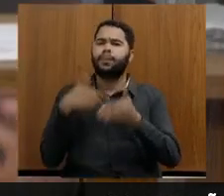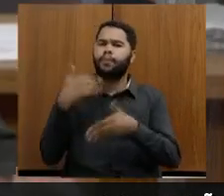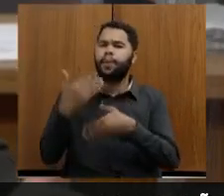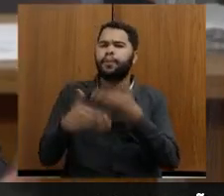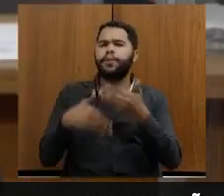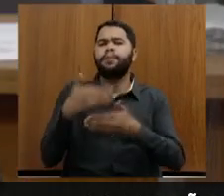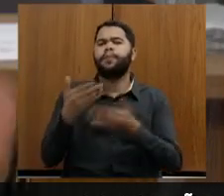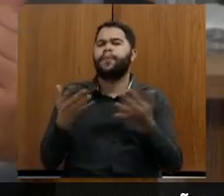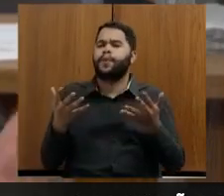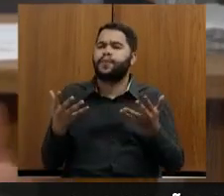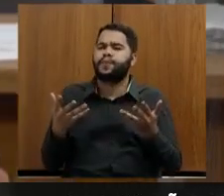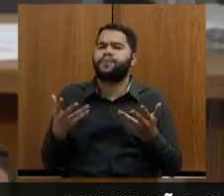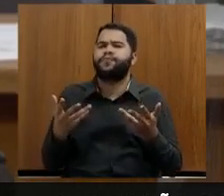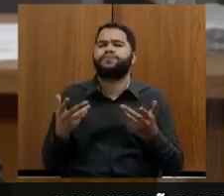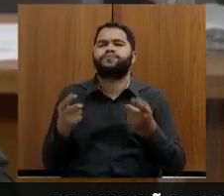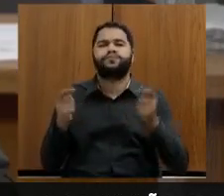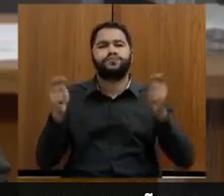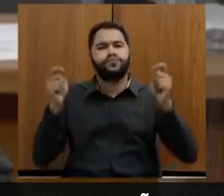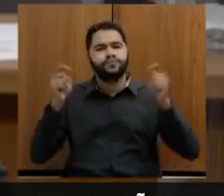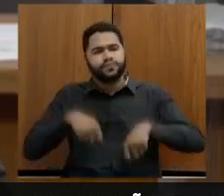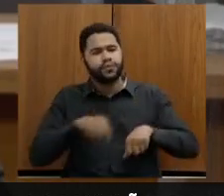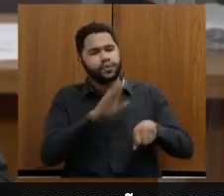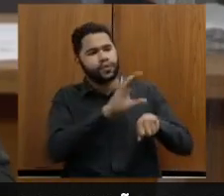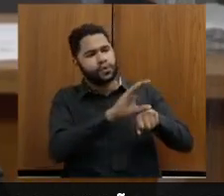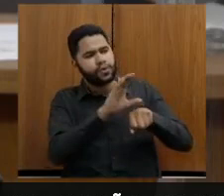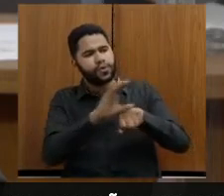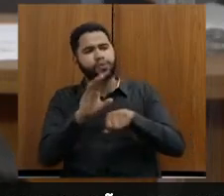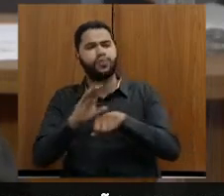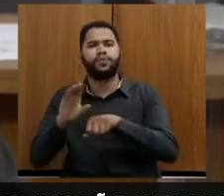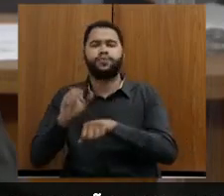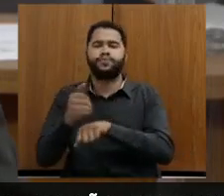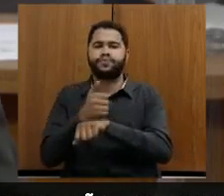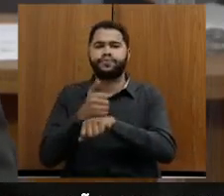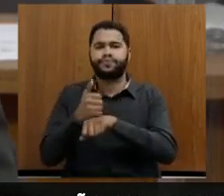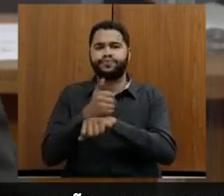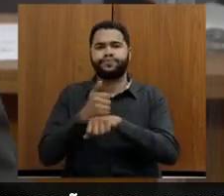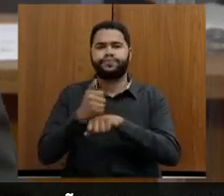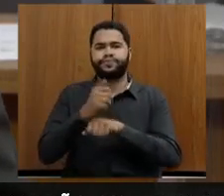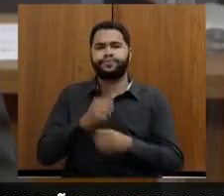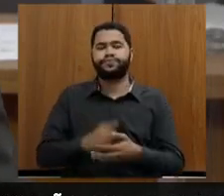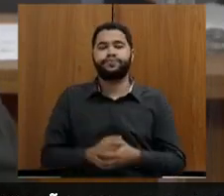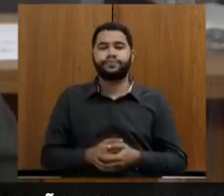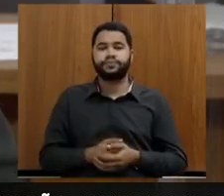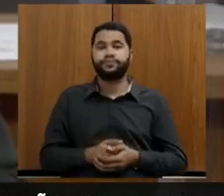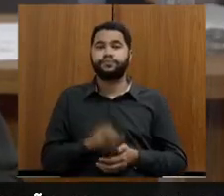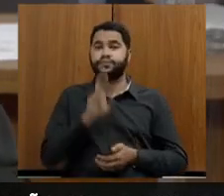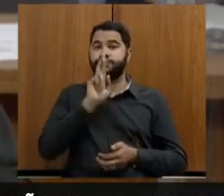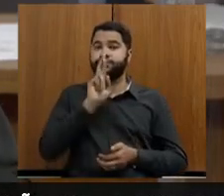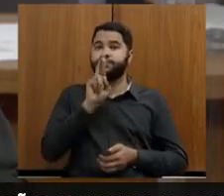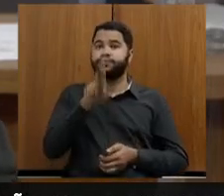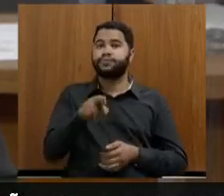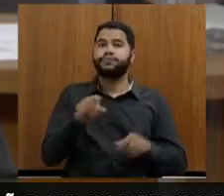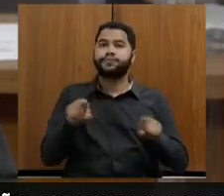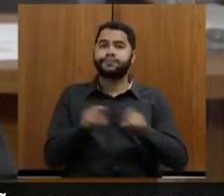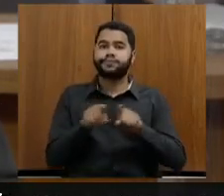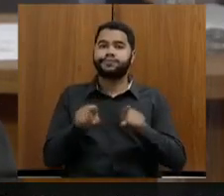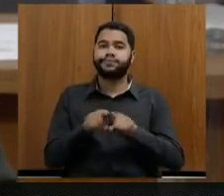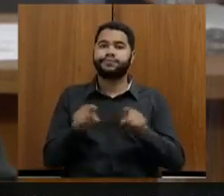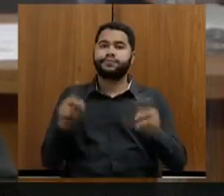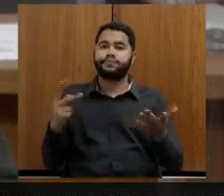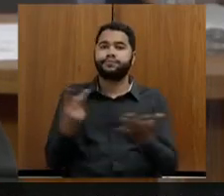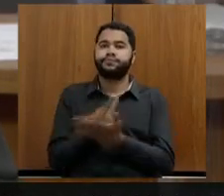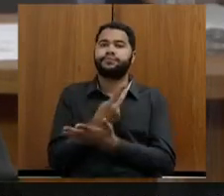avançando na qualificação na capacitação dos nossos bombeiros e a resposta também em